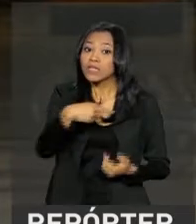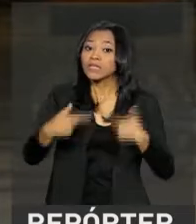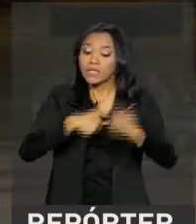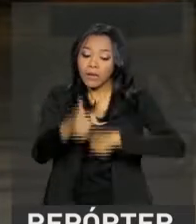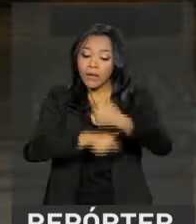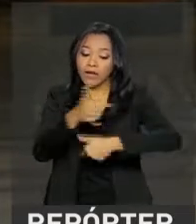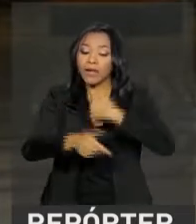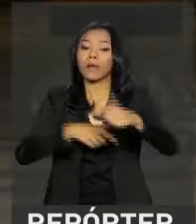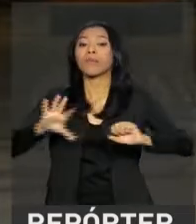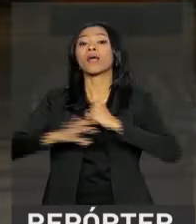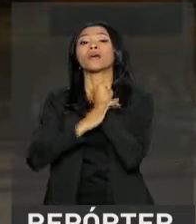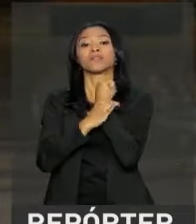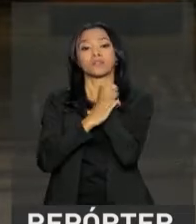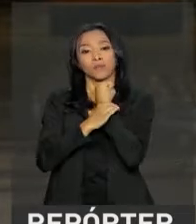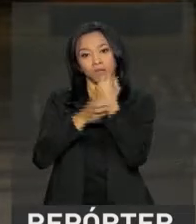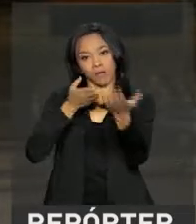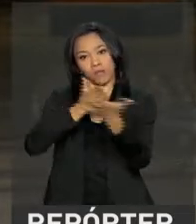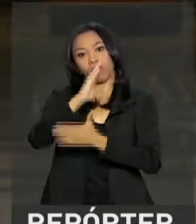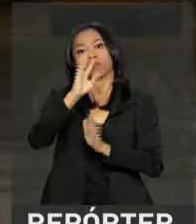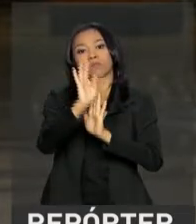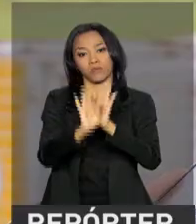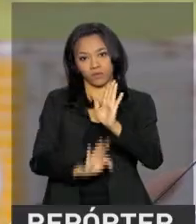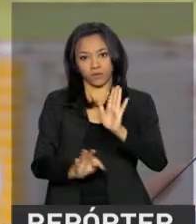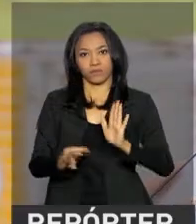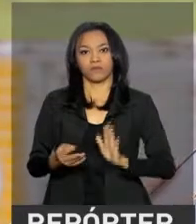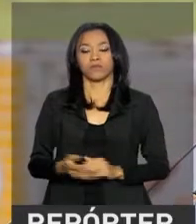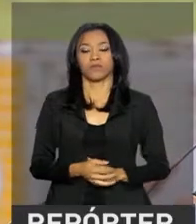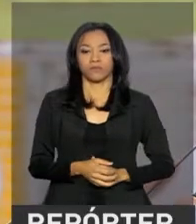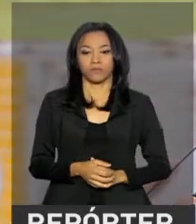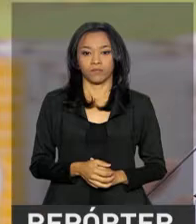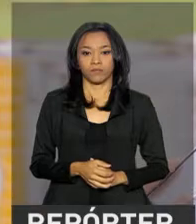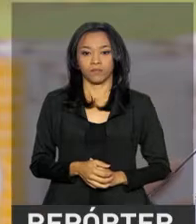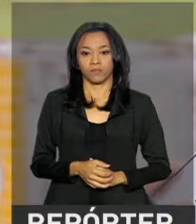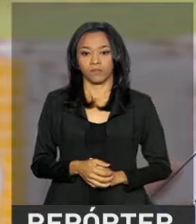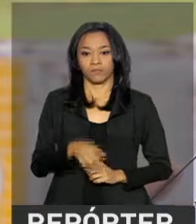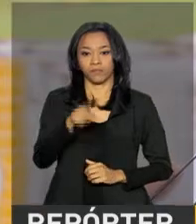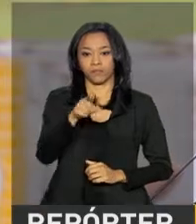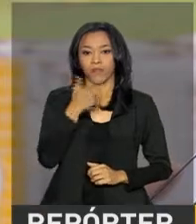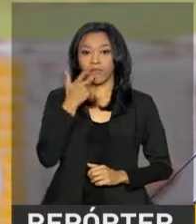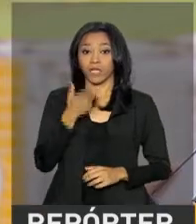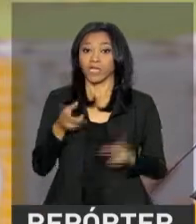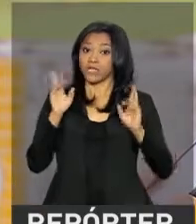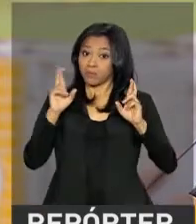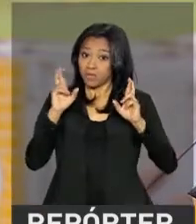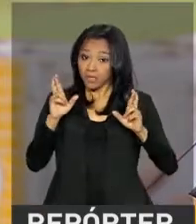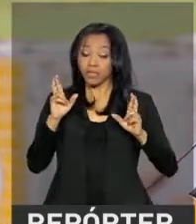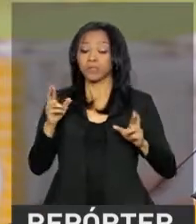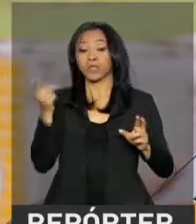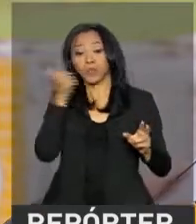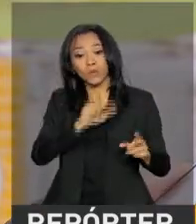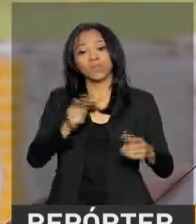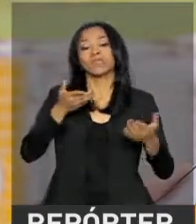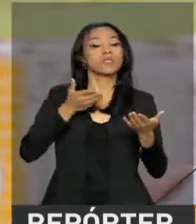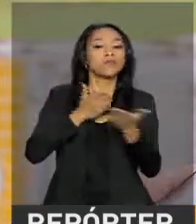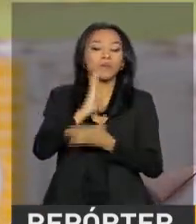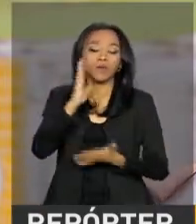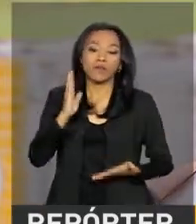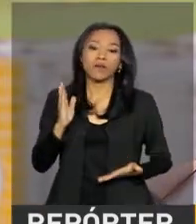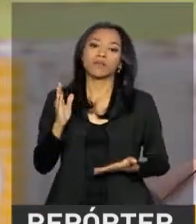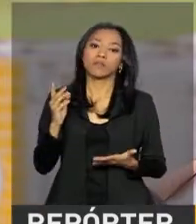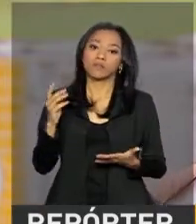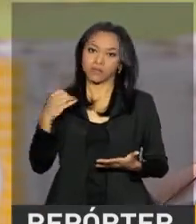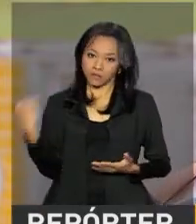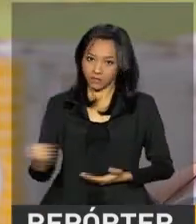garantir a aprovação do texto esperamos que ela possa ser aprovada ela é necessária